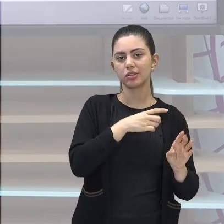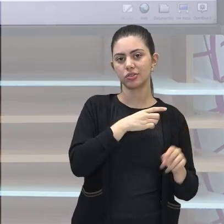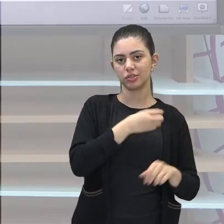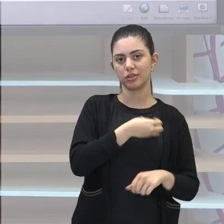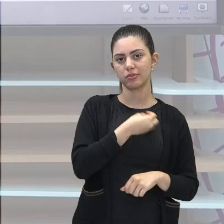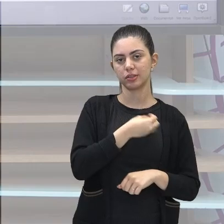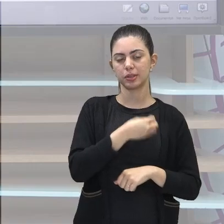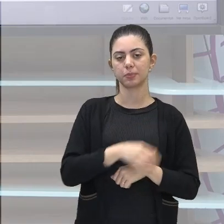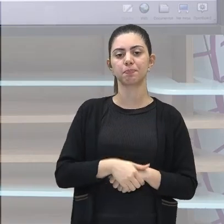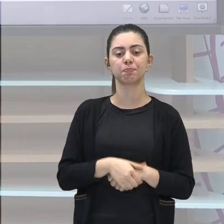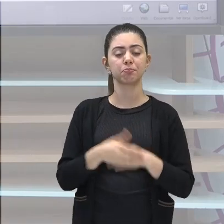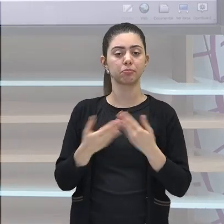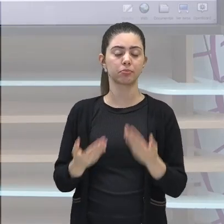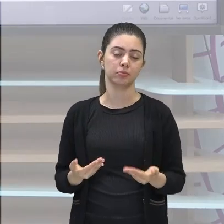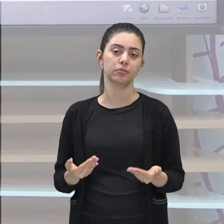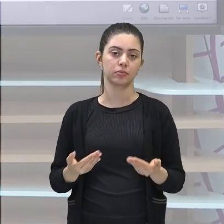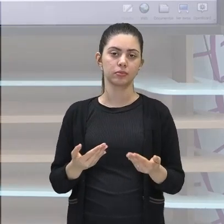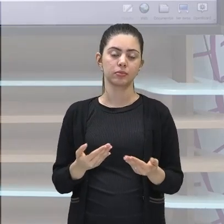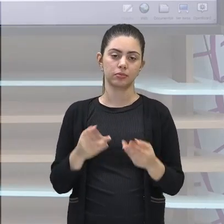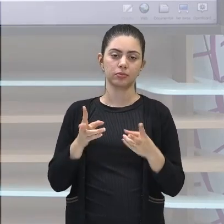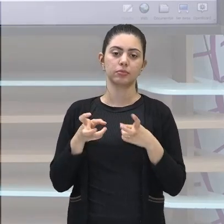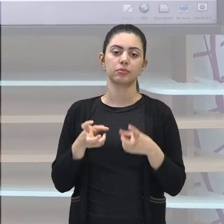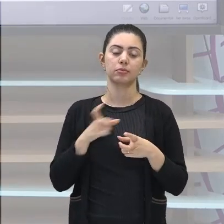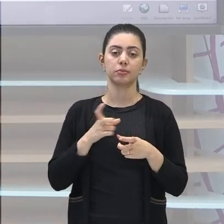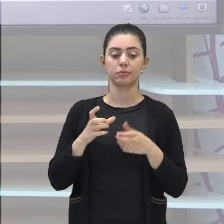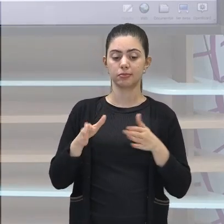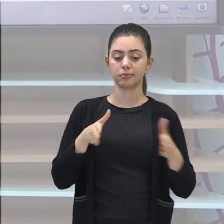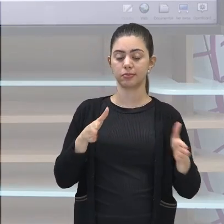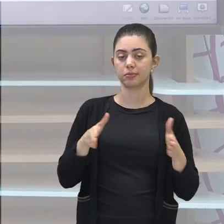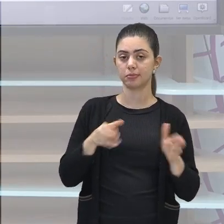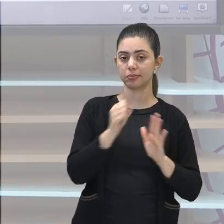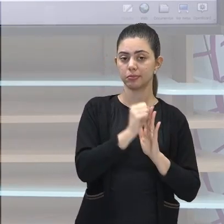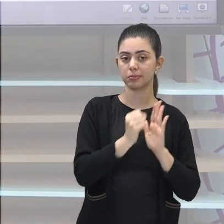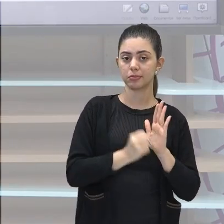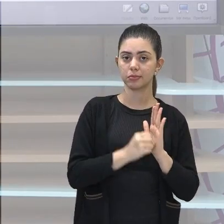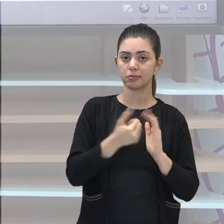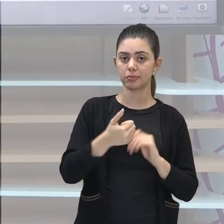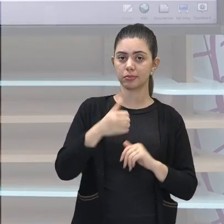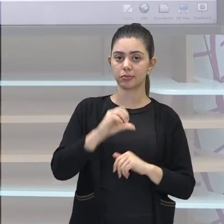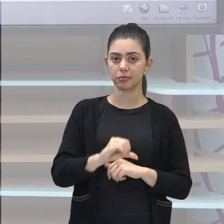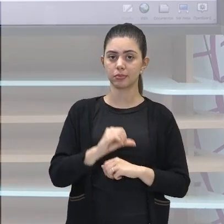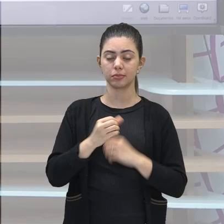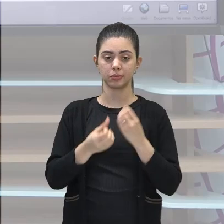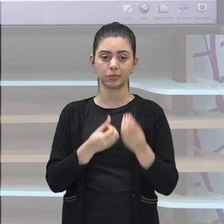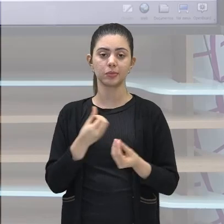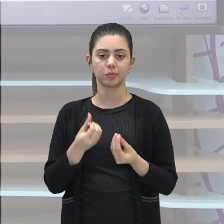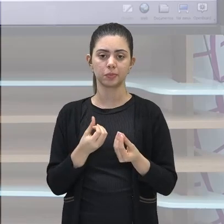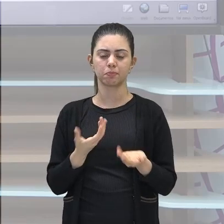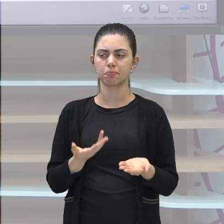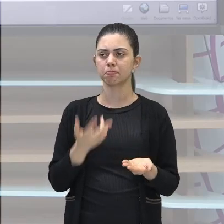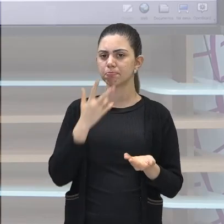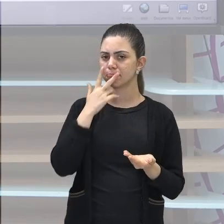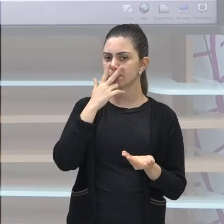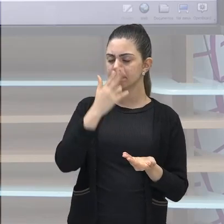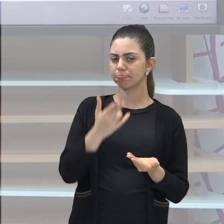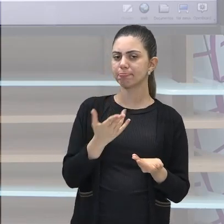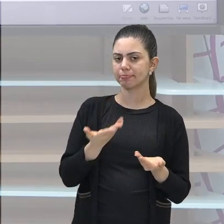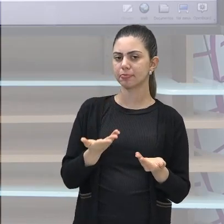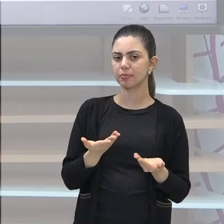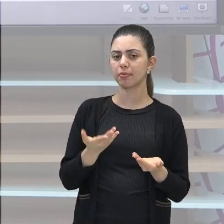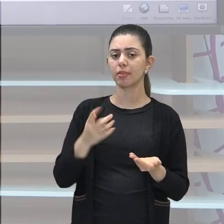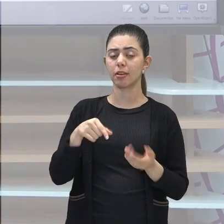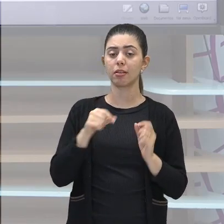viviam. Então você tem, nesse período do século XIX, né, como se fosse assim,